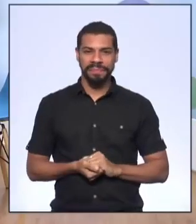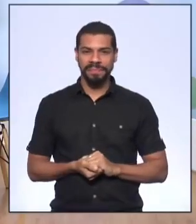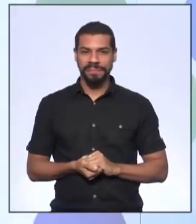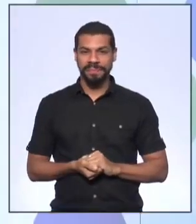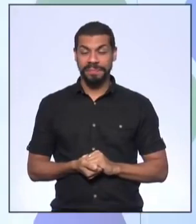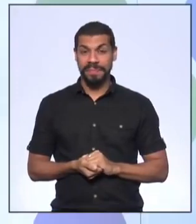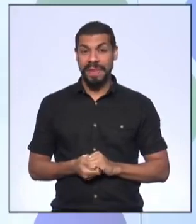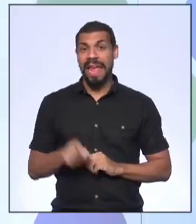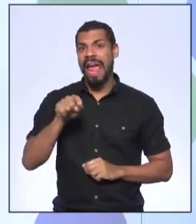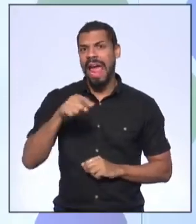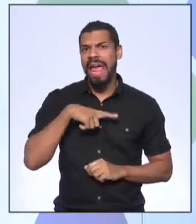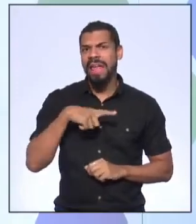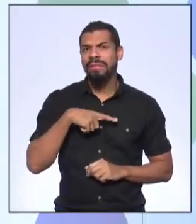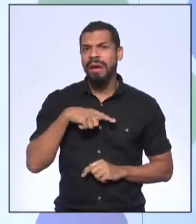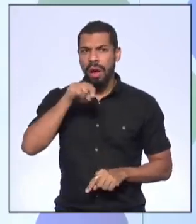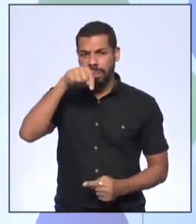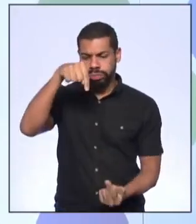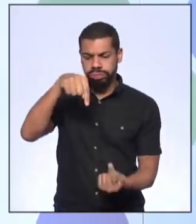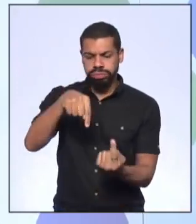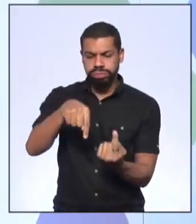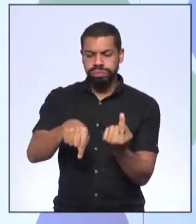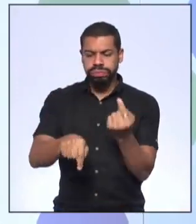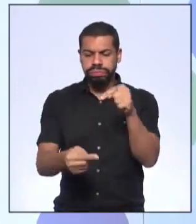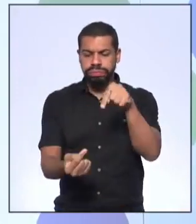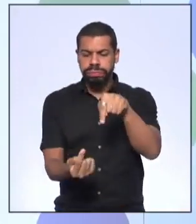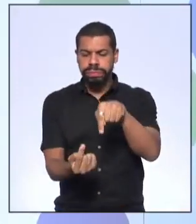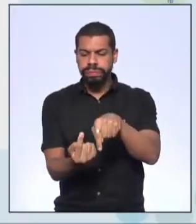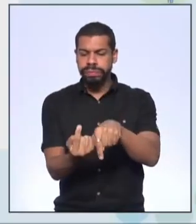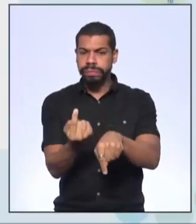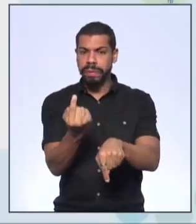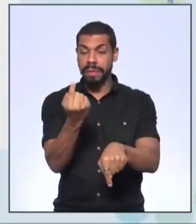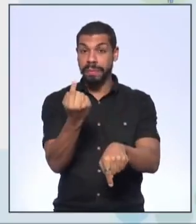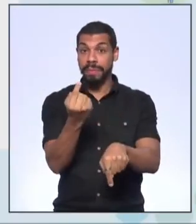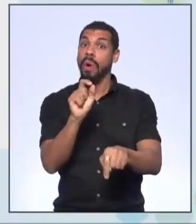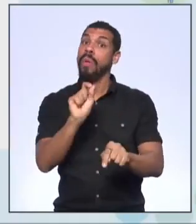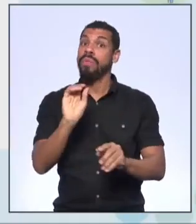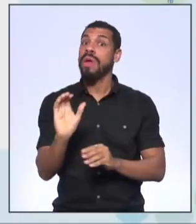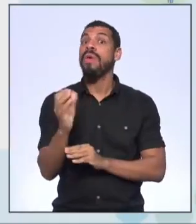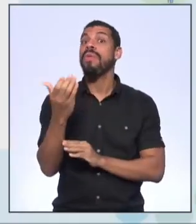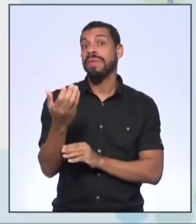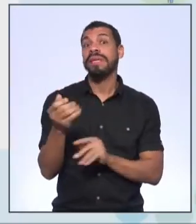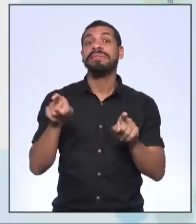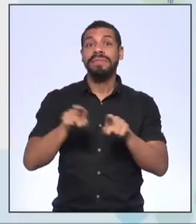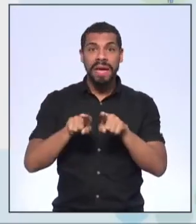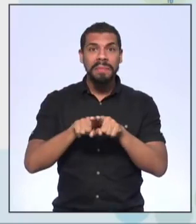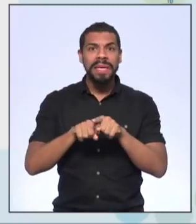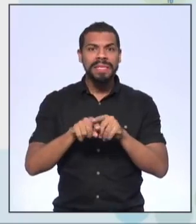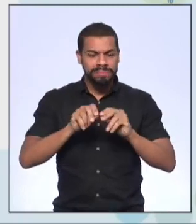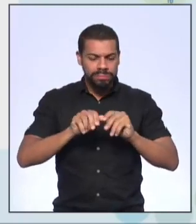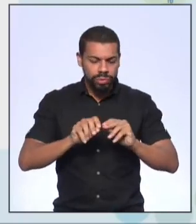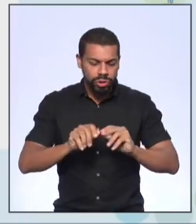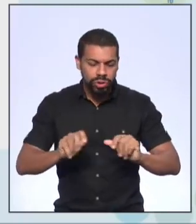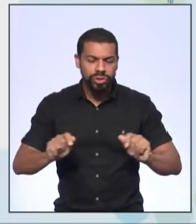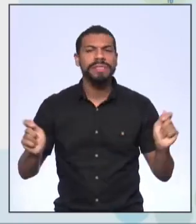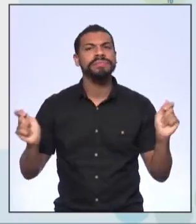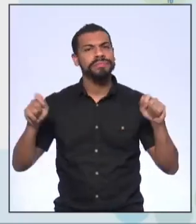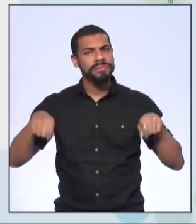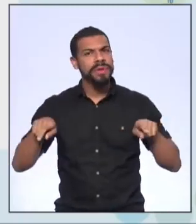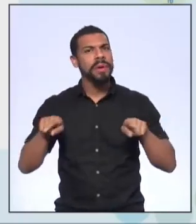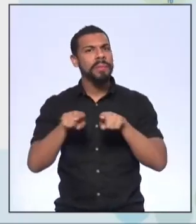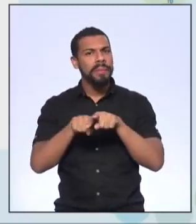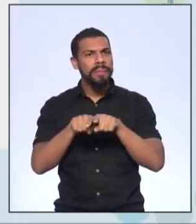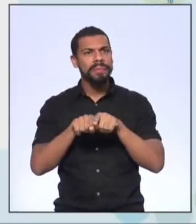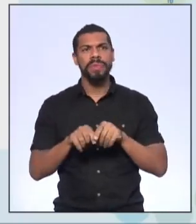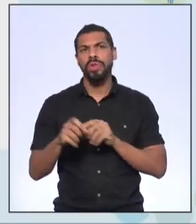pessoal? Então, esse movimento de convecção acontece tanto na água, olha lá, acontece no interior da Terra também, tá no magma da Terra, acontece no interior do